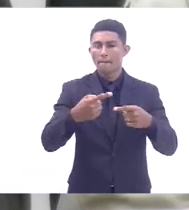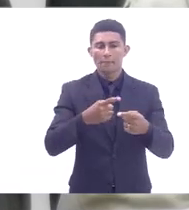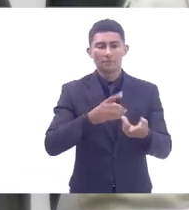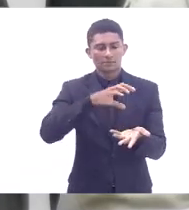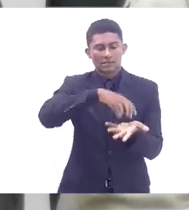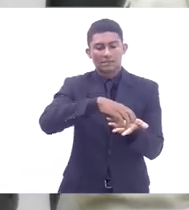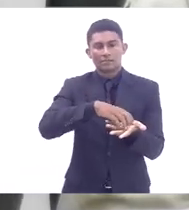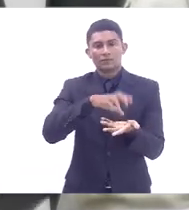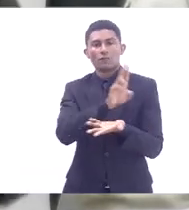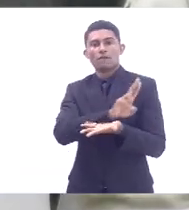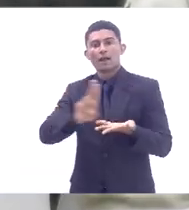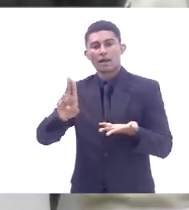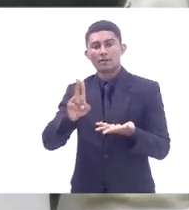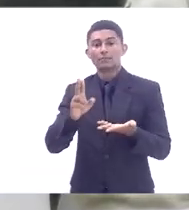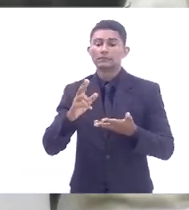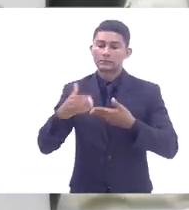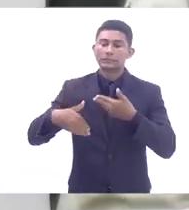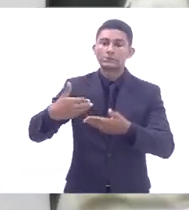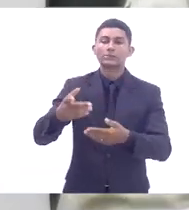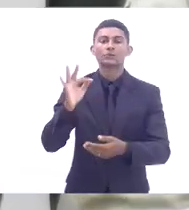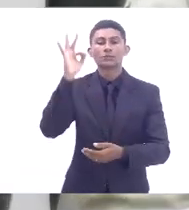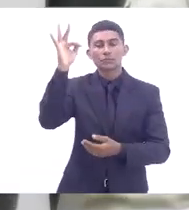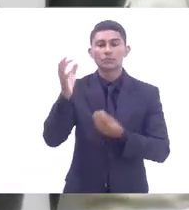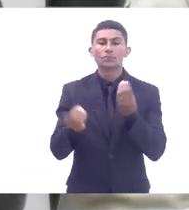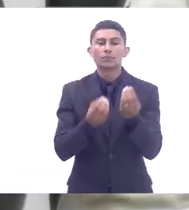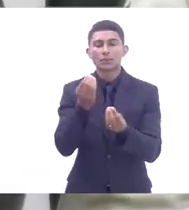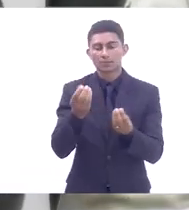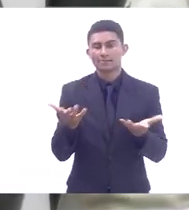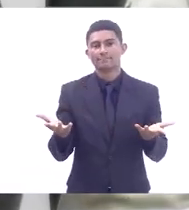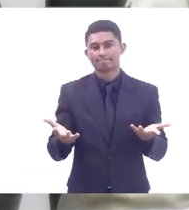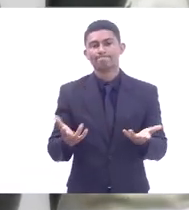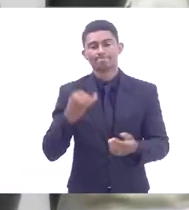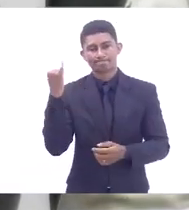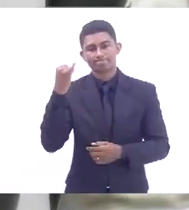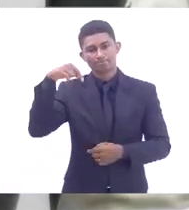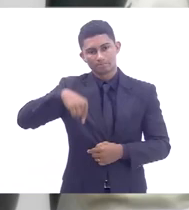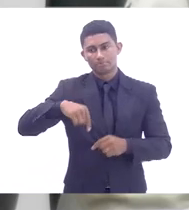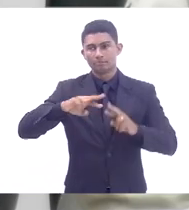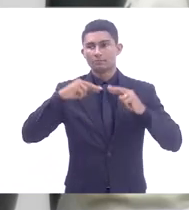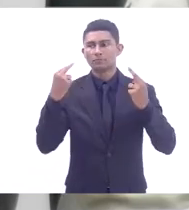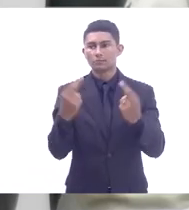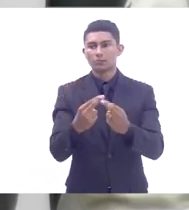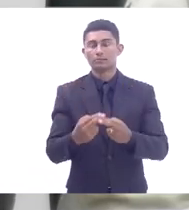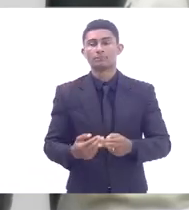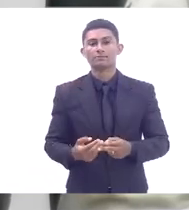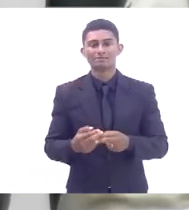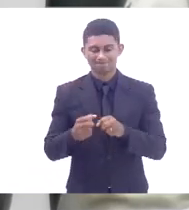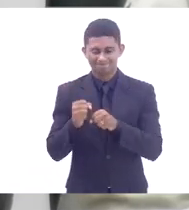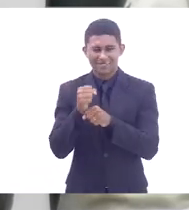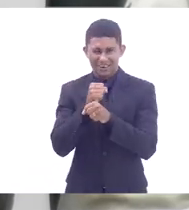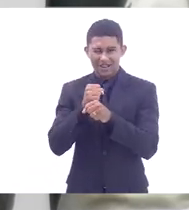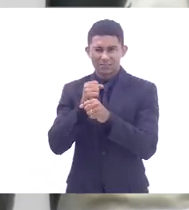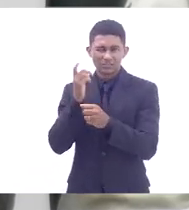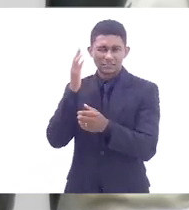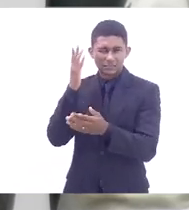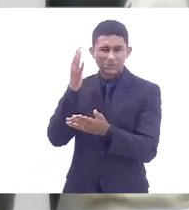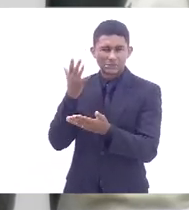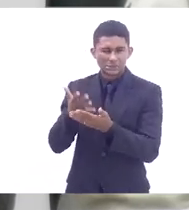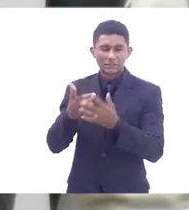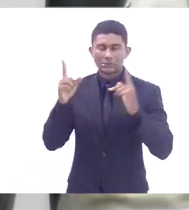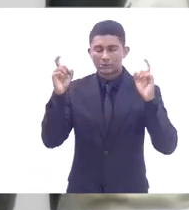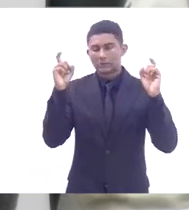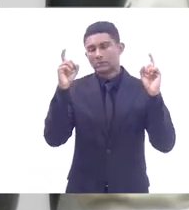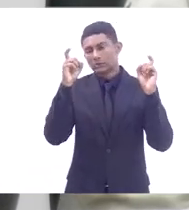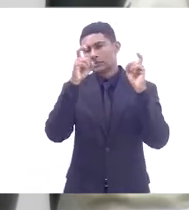para o melhoramento da educação da Ciência e Tecnologia do Estado do Rio de Janeiro é tem sido anos muito difícil é só Sem